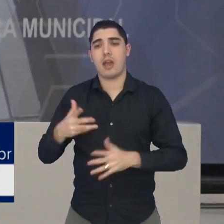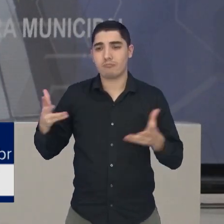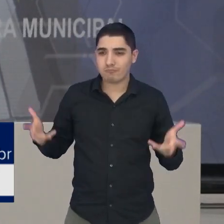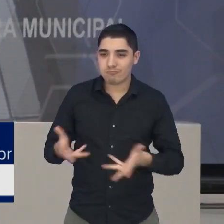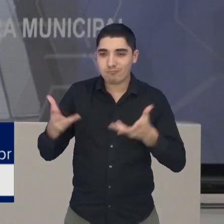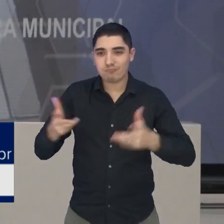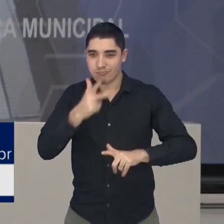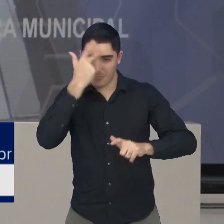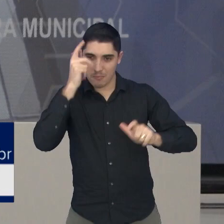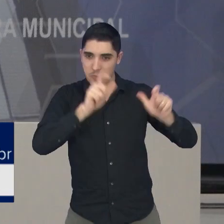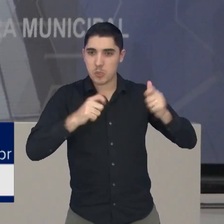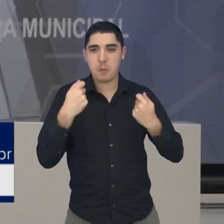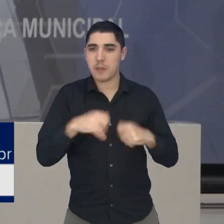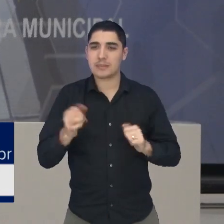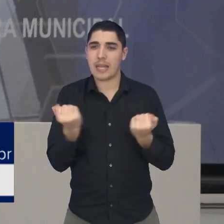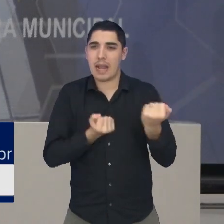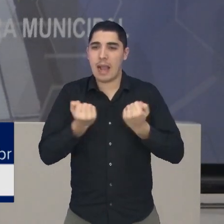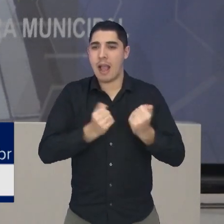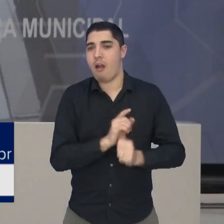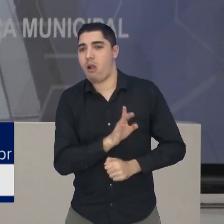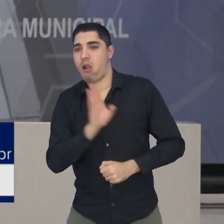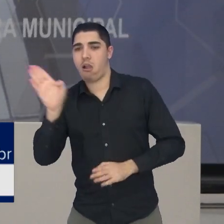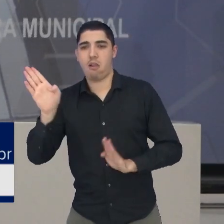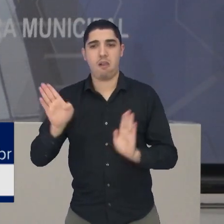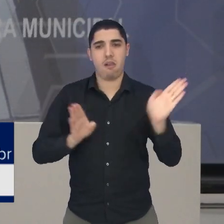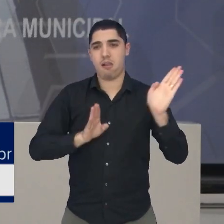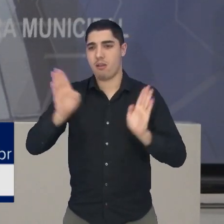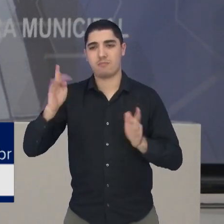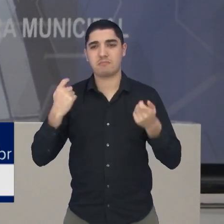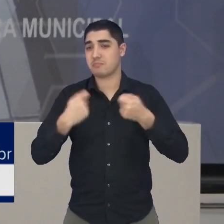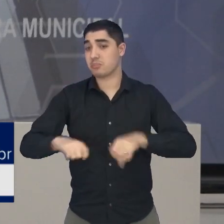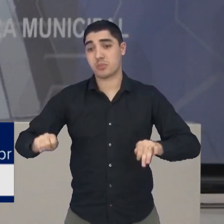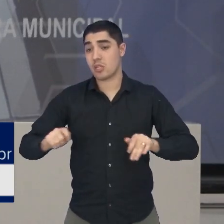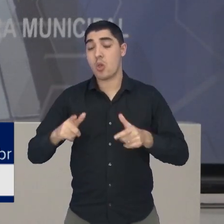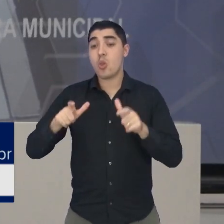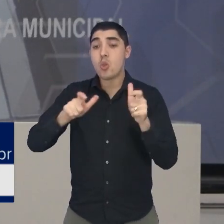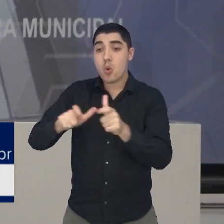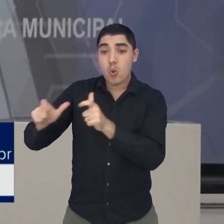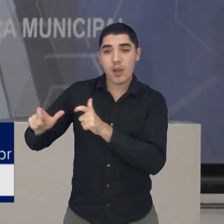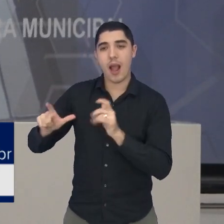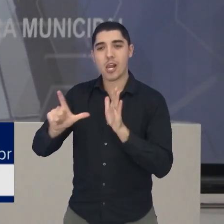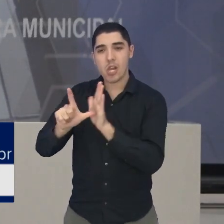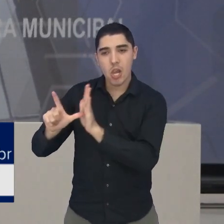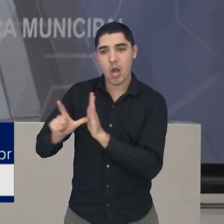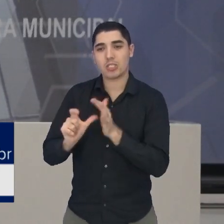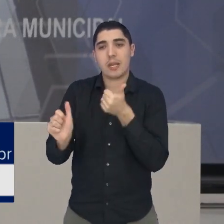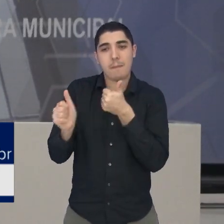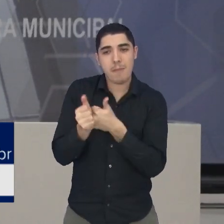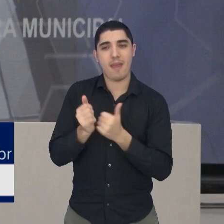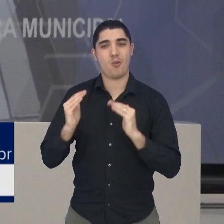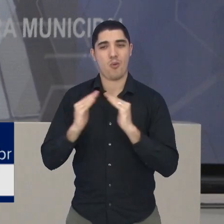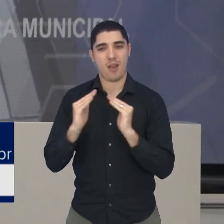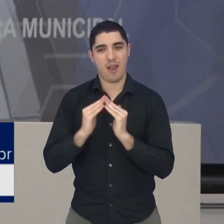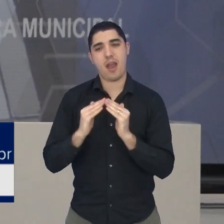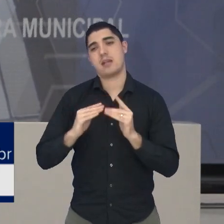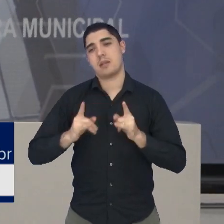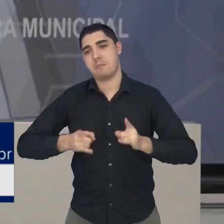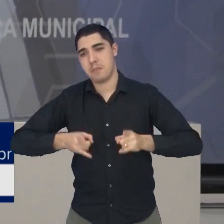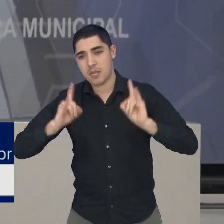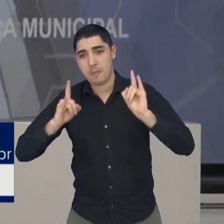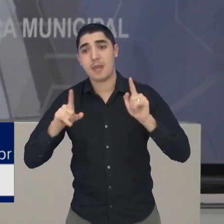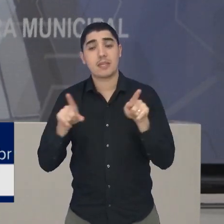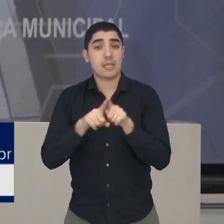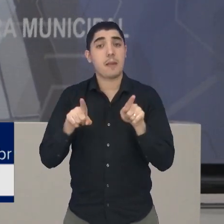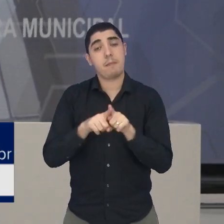as atividades mais próximas da residência, do comércio, até economizando muitas vezes na